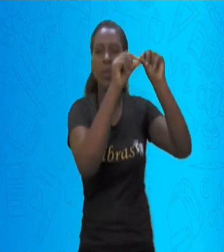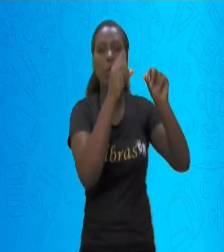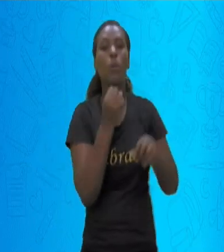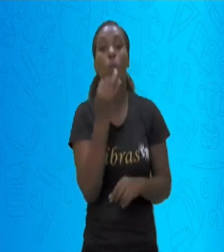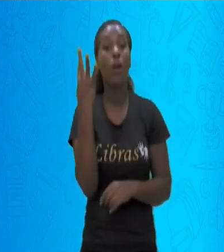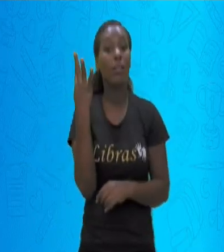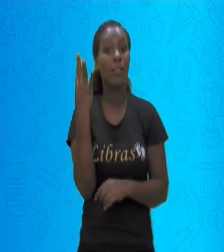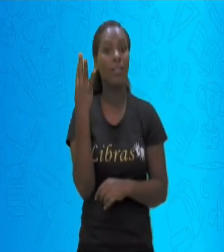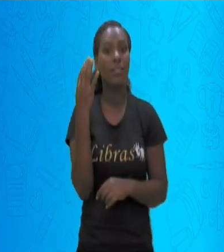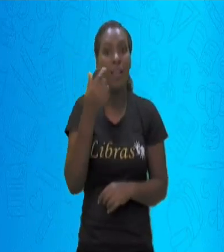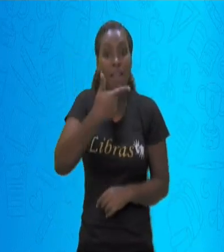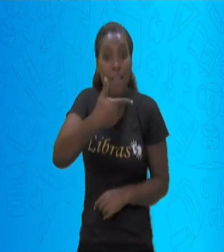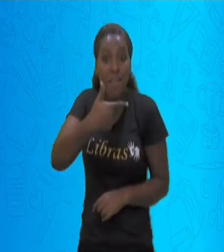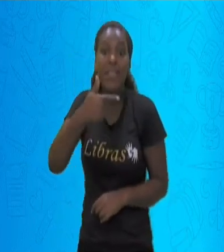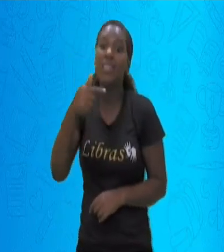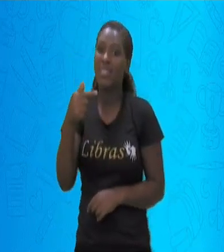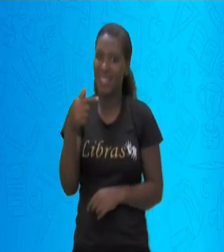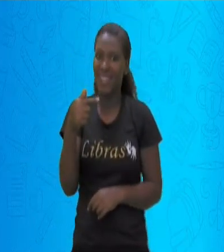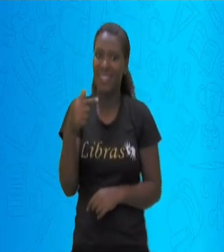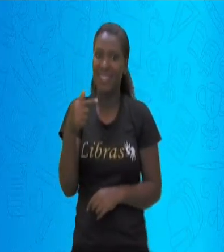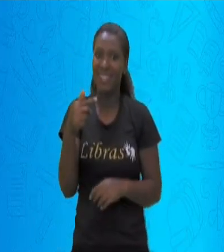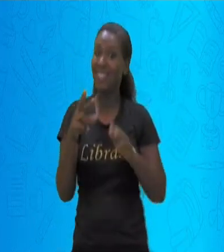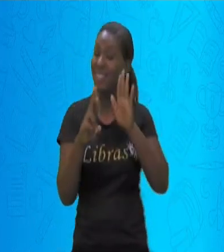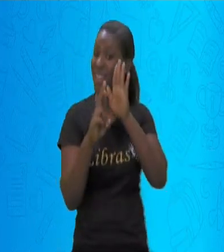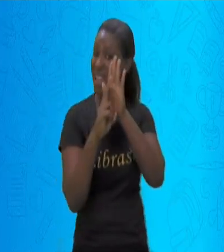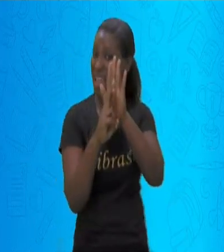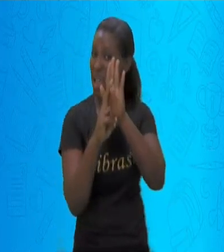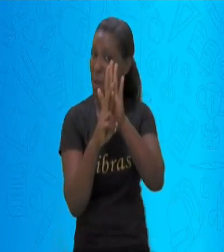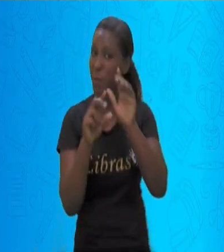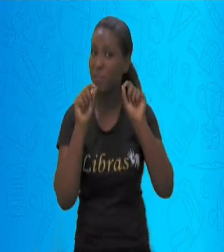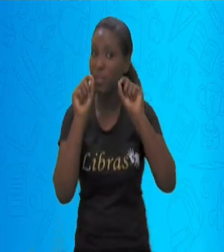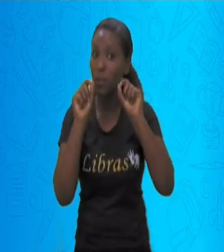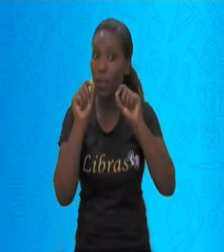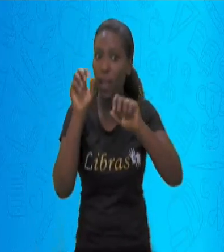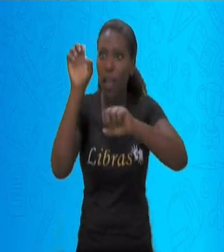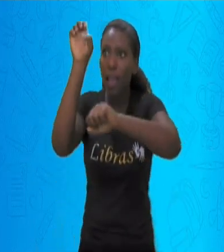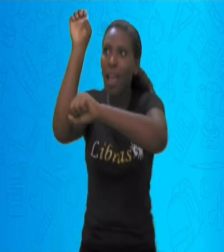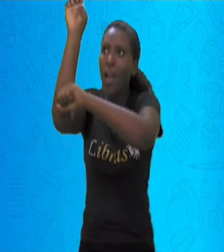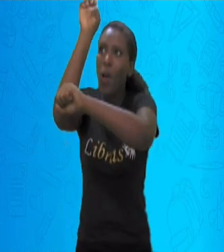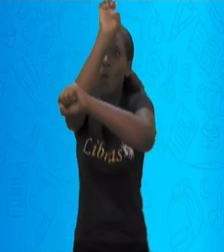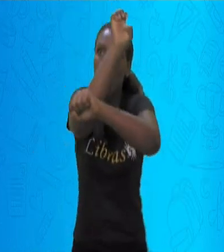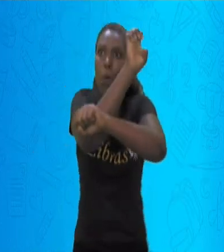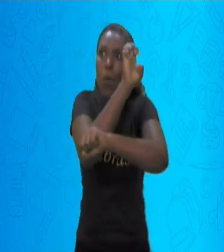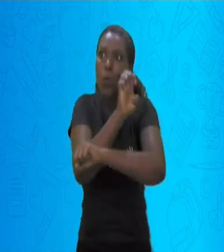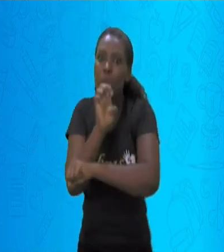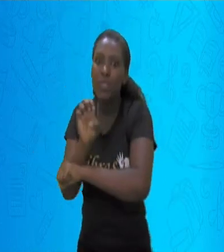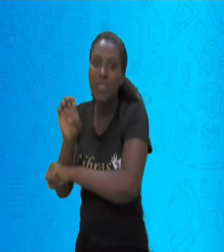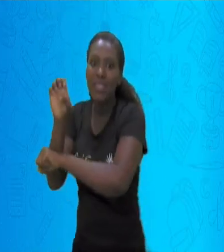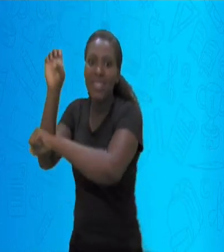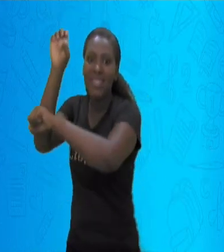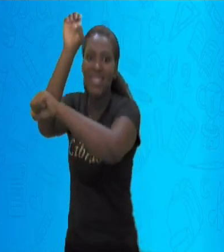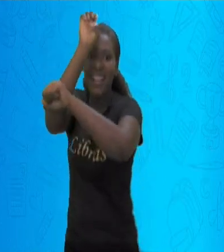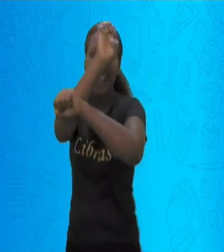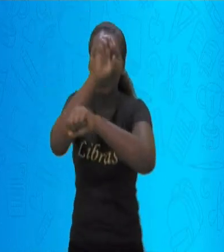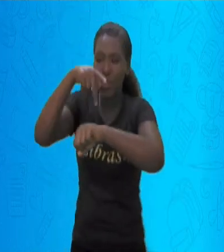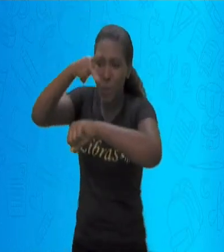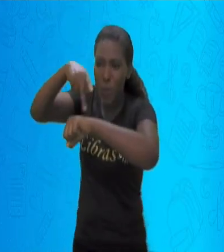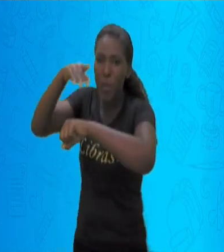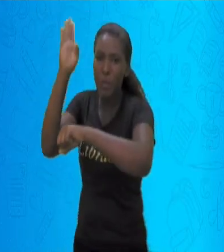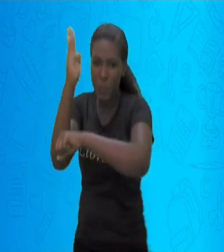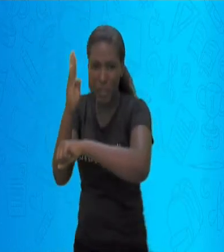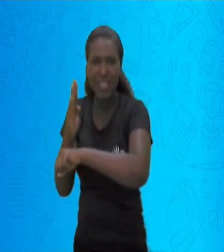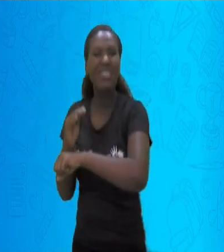constelações representando os 26 estados e o Distrito Federal Brasileiro, ou seja,